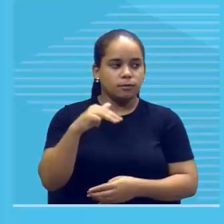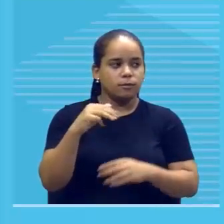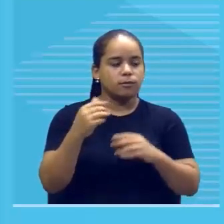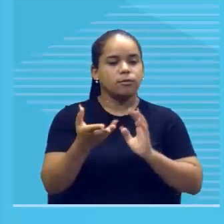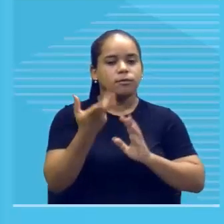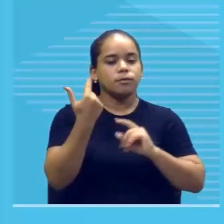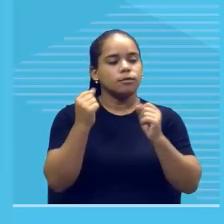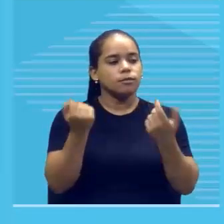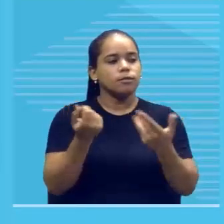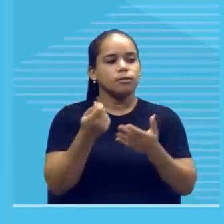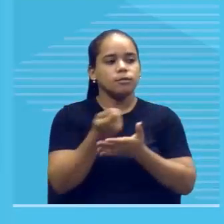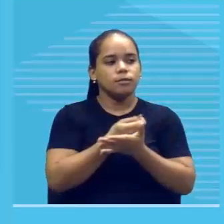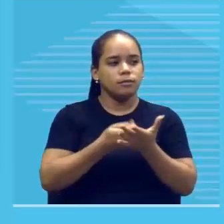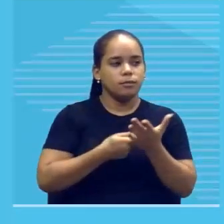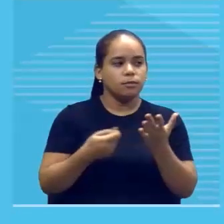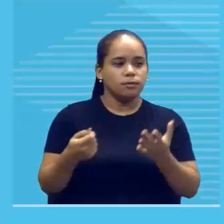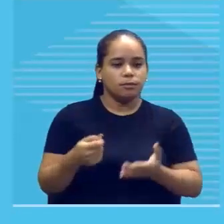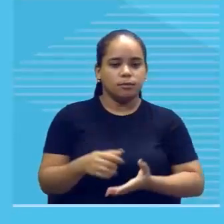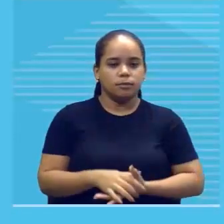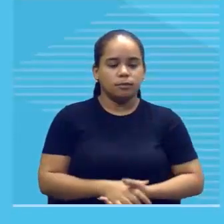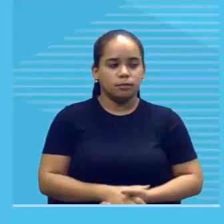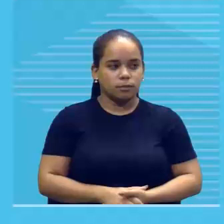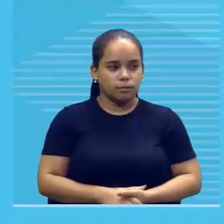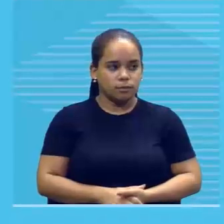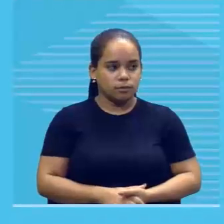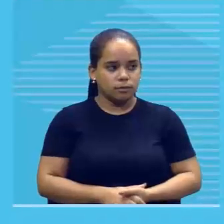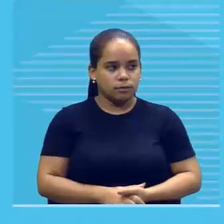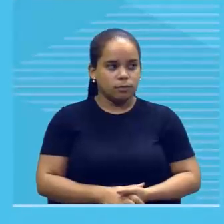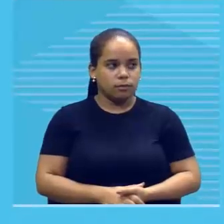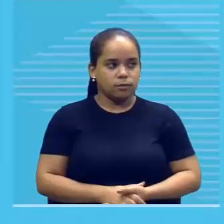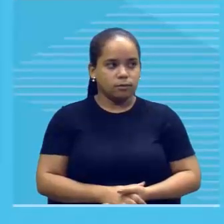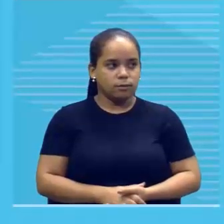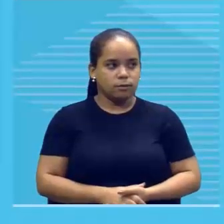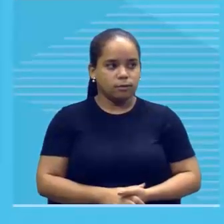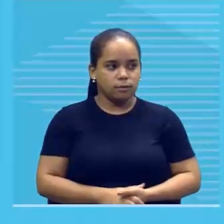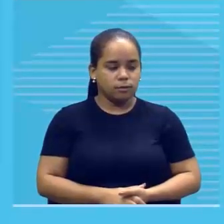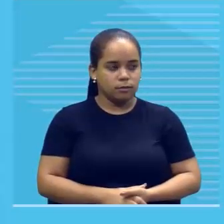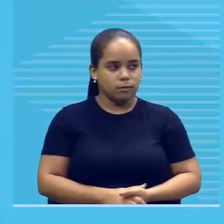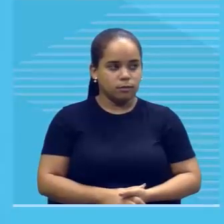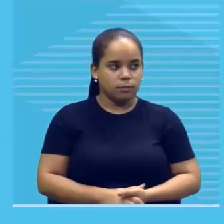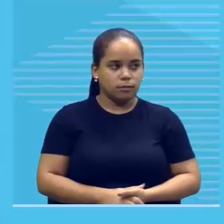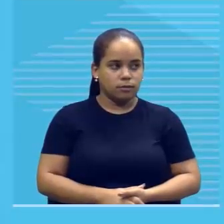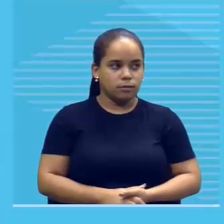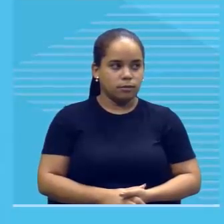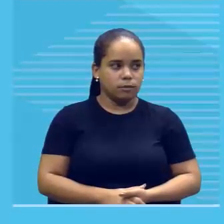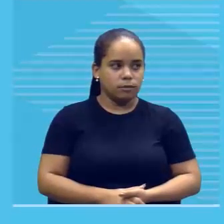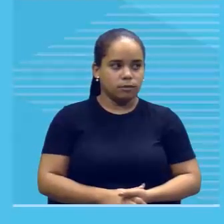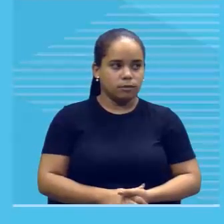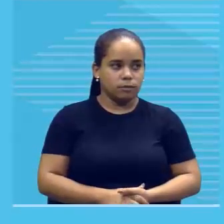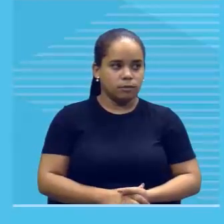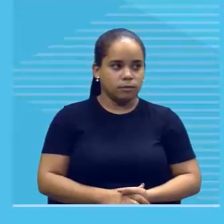vamos anotar isso né rapaz E aí